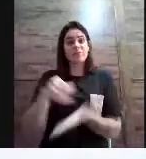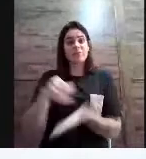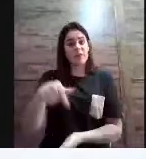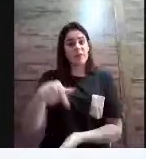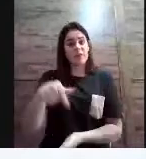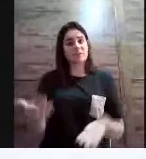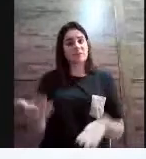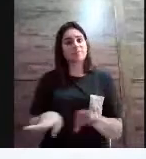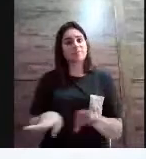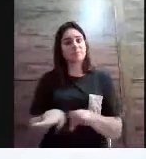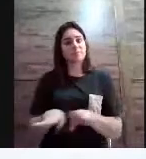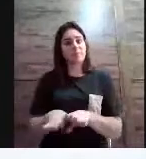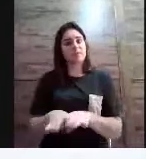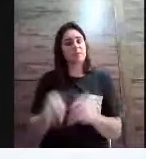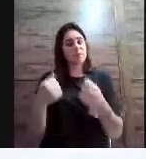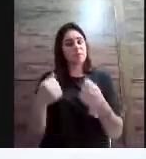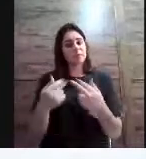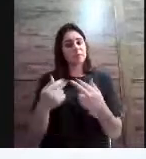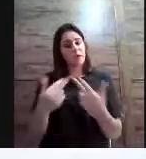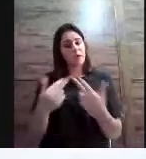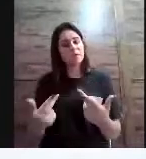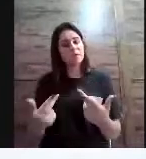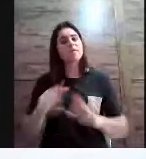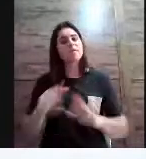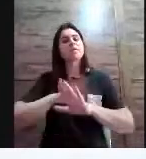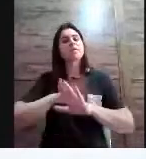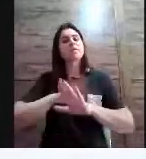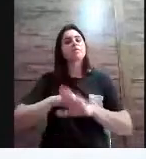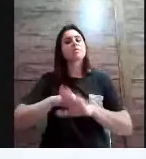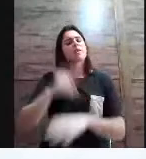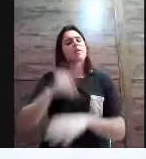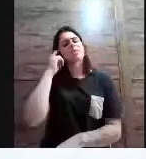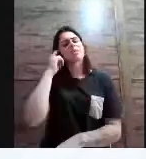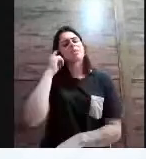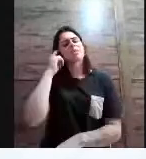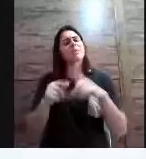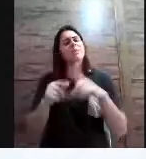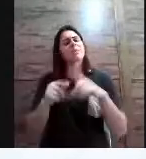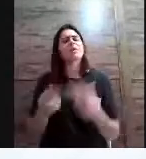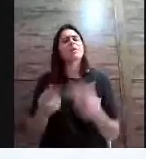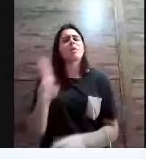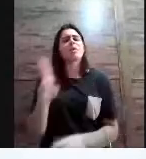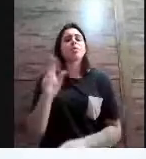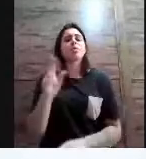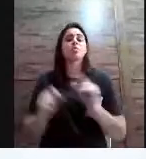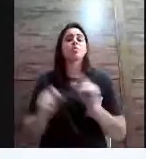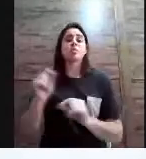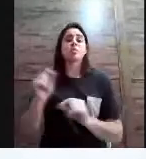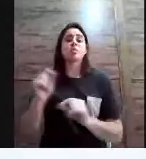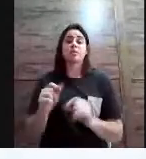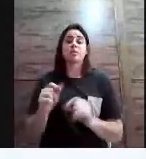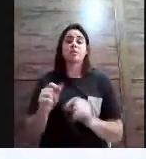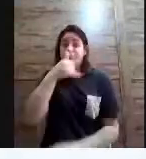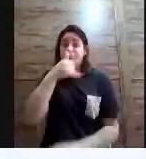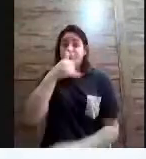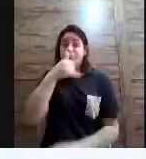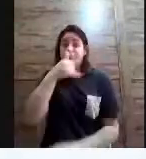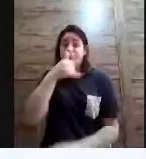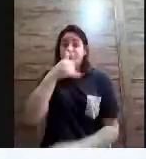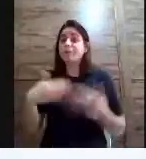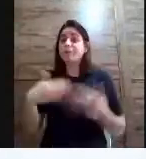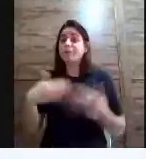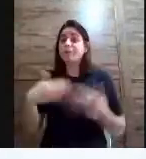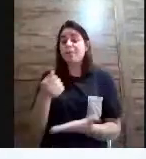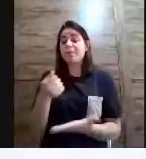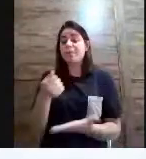que começar a pensar nisso tudo. E isso é que dá um pouco de receio, a gente não sabe quem está vendo isso. Quem está né? pensando... Exatamente, doutora,